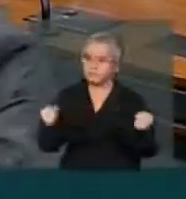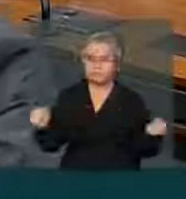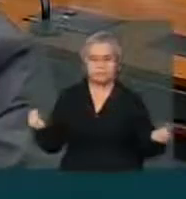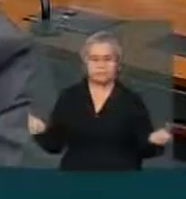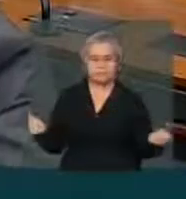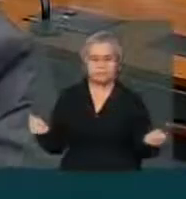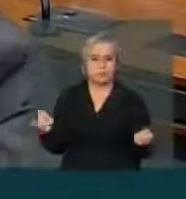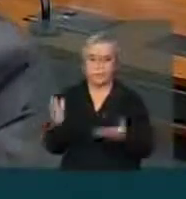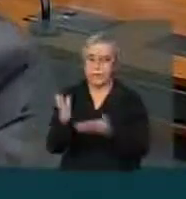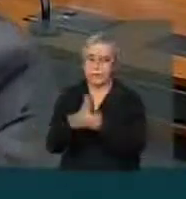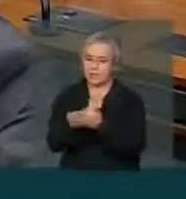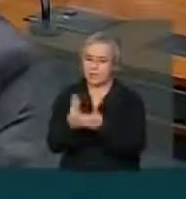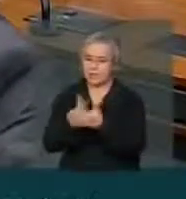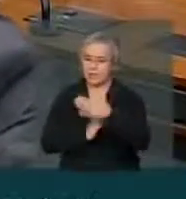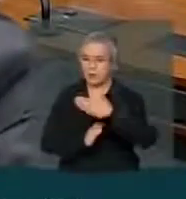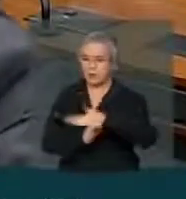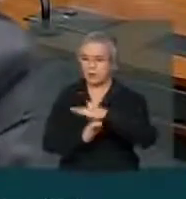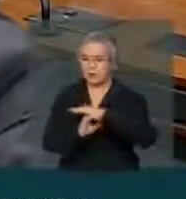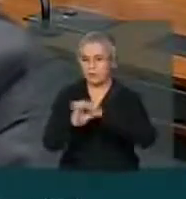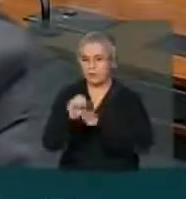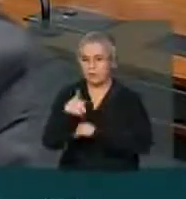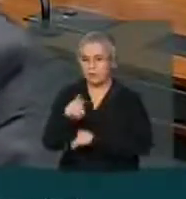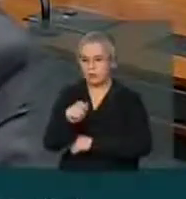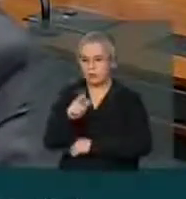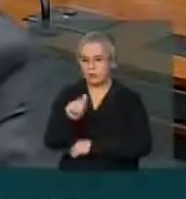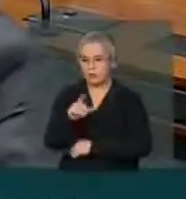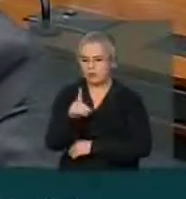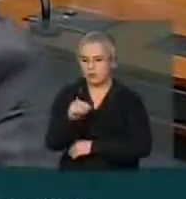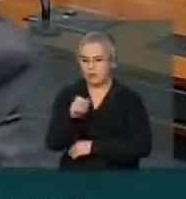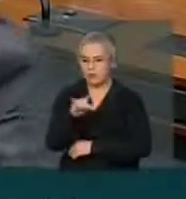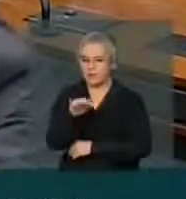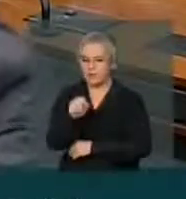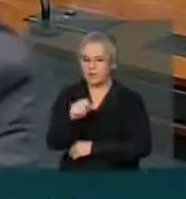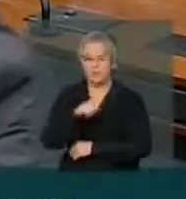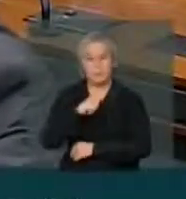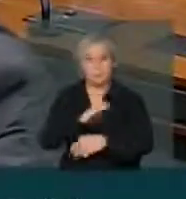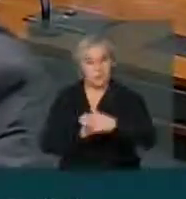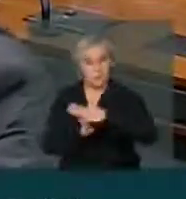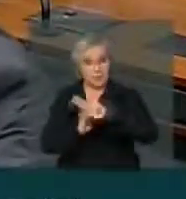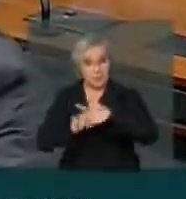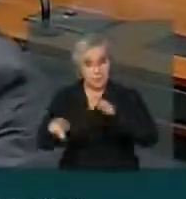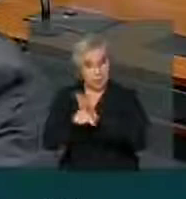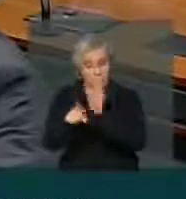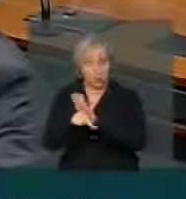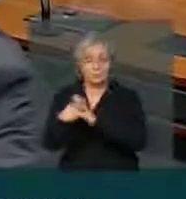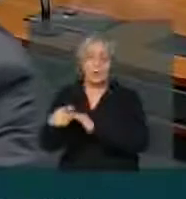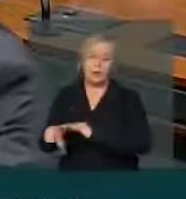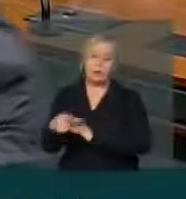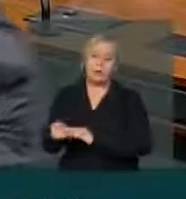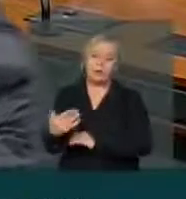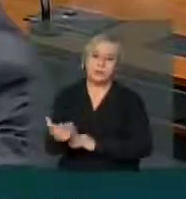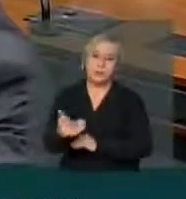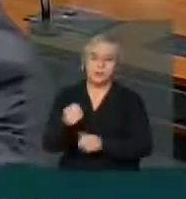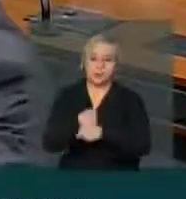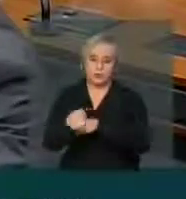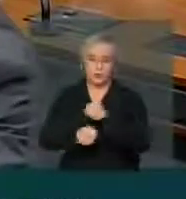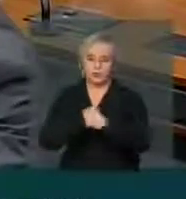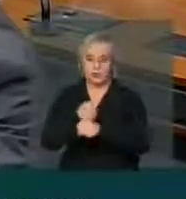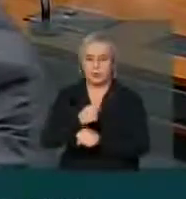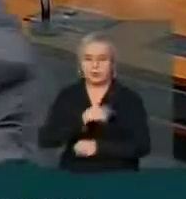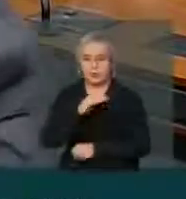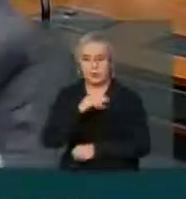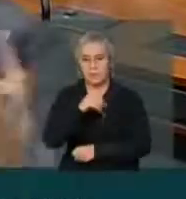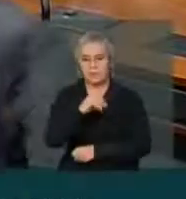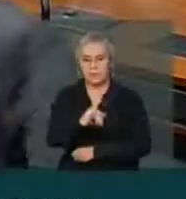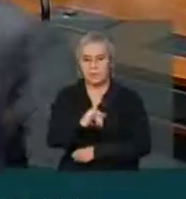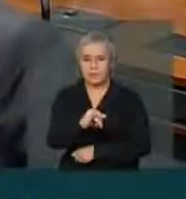algumas operadoras têm essas empresas que são delas. Afinal, todos os anos nós temos CPIs aqui, e as CPIs têm que ser evitadas.